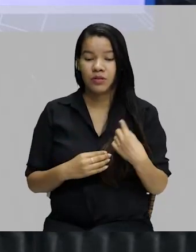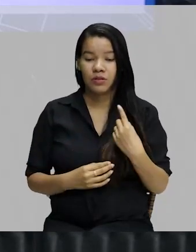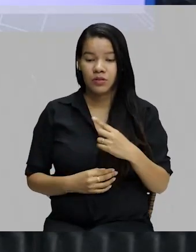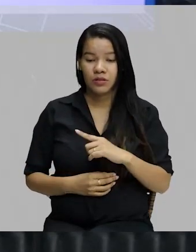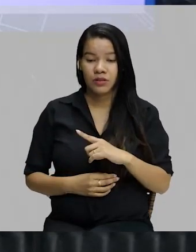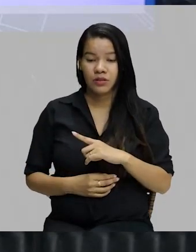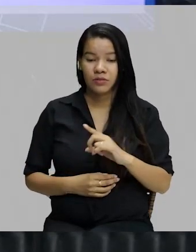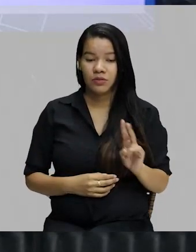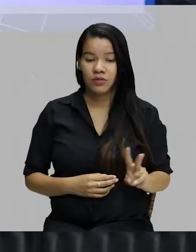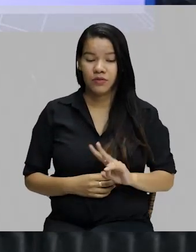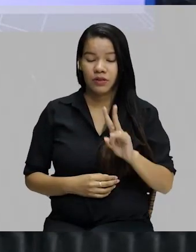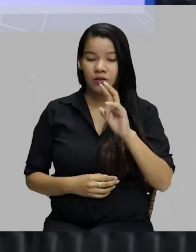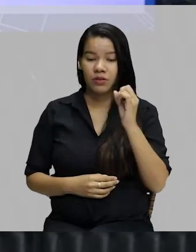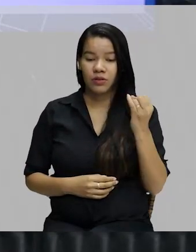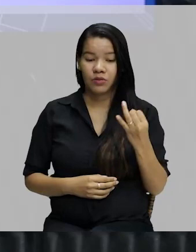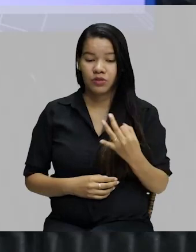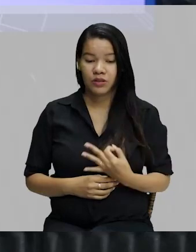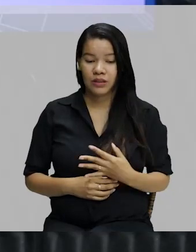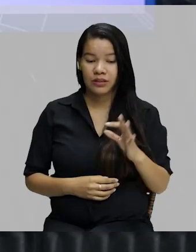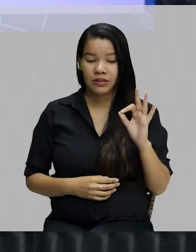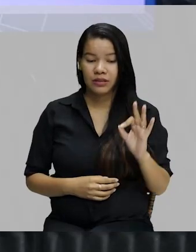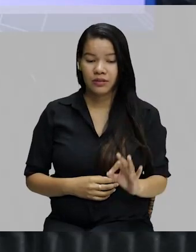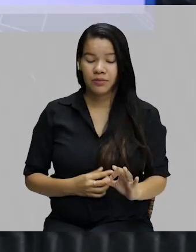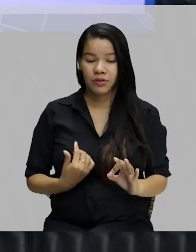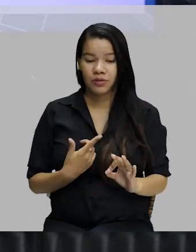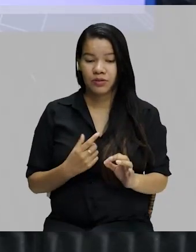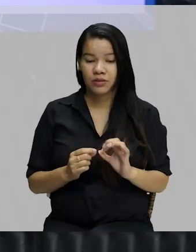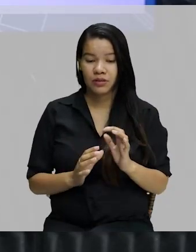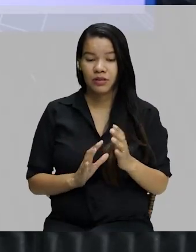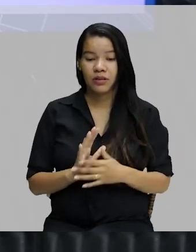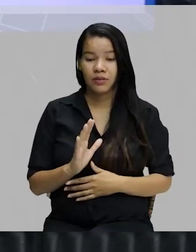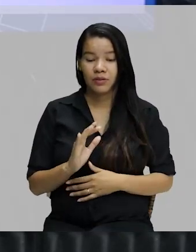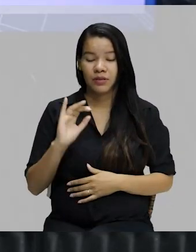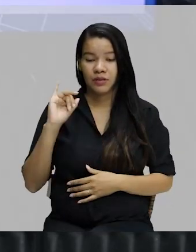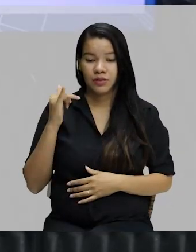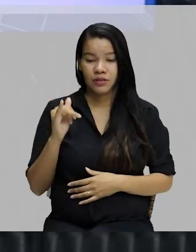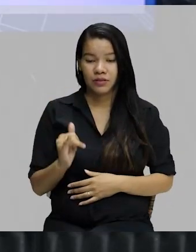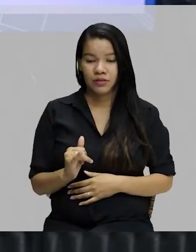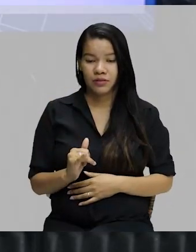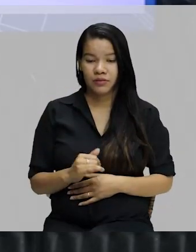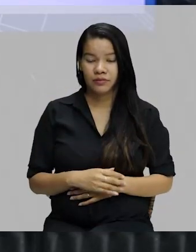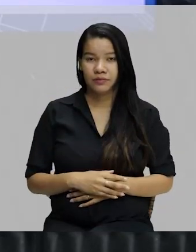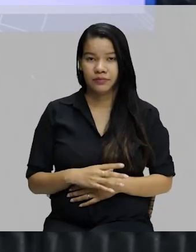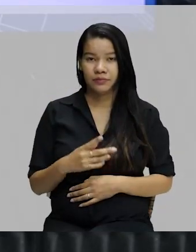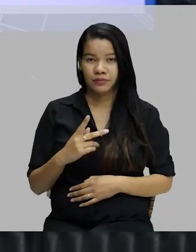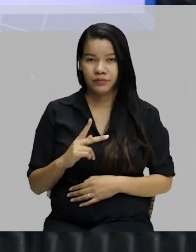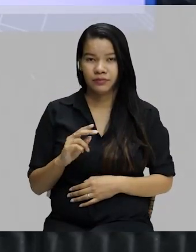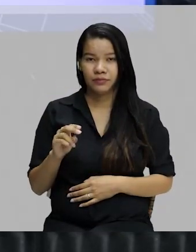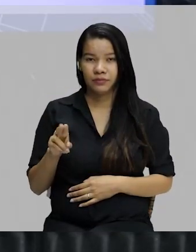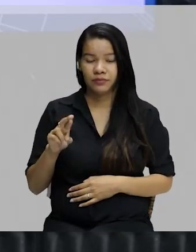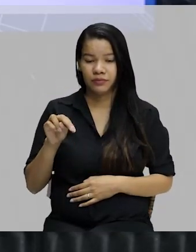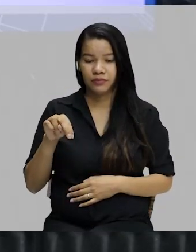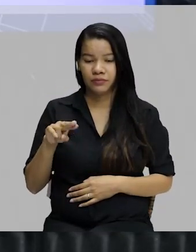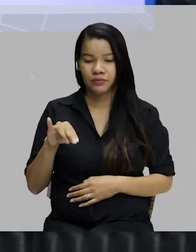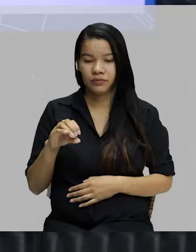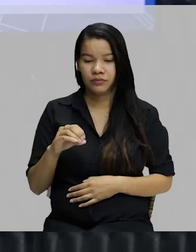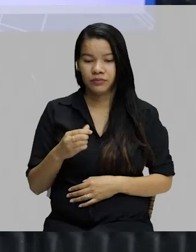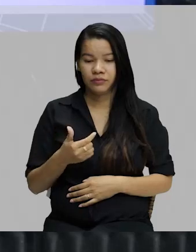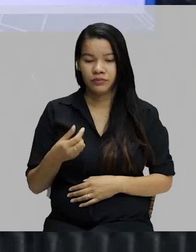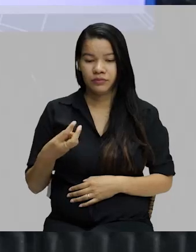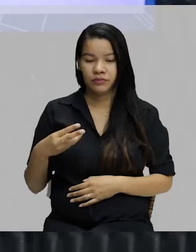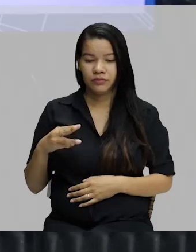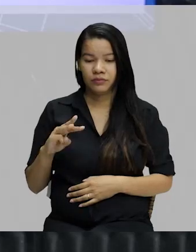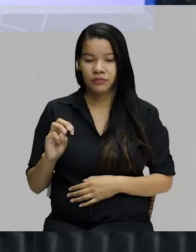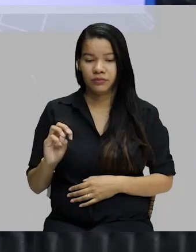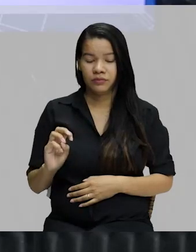valor, a quantidade ideal para gerar a energia elétrica. Esse urânio 235, ele vai aparecer